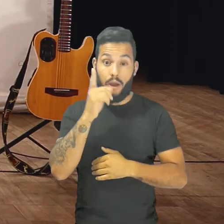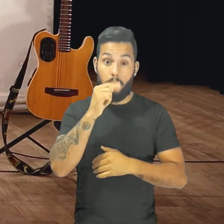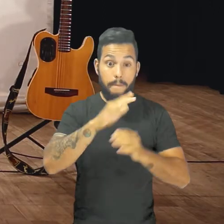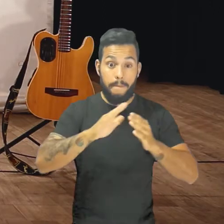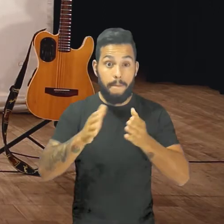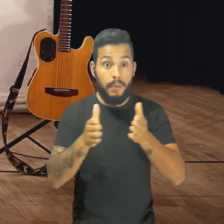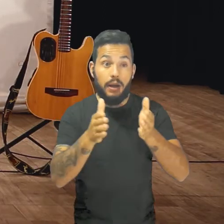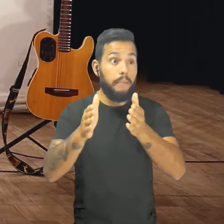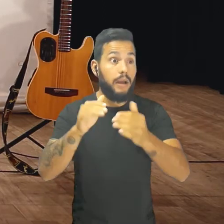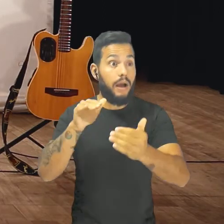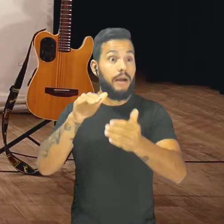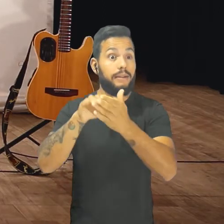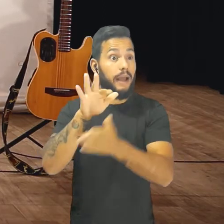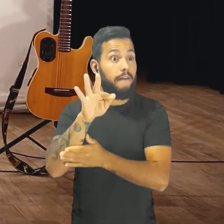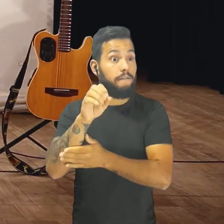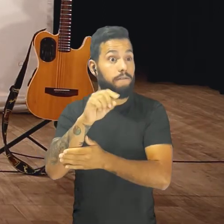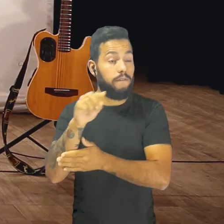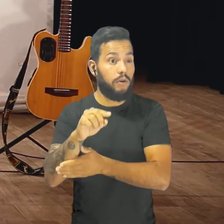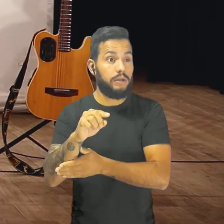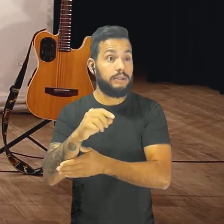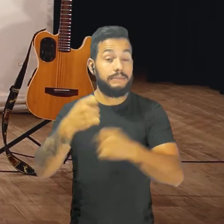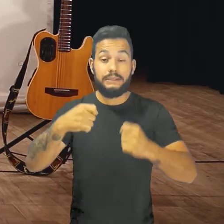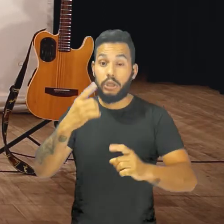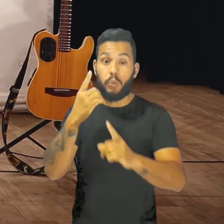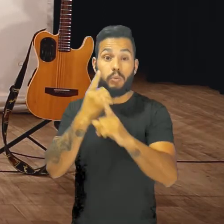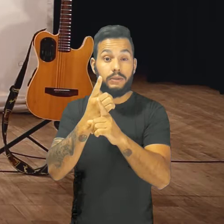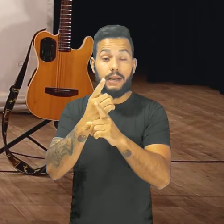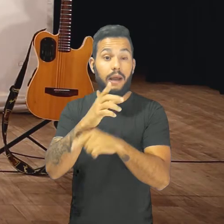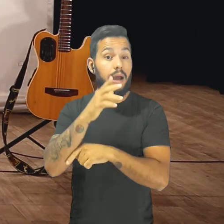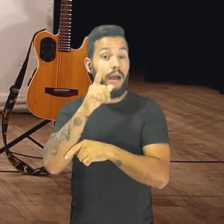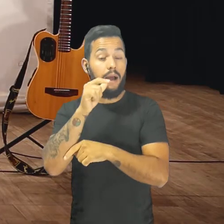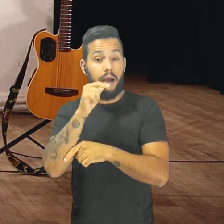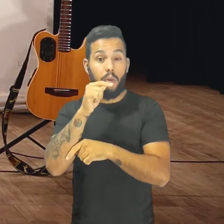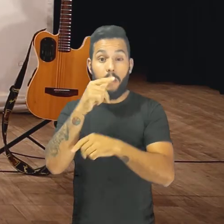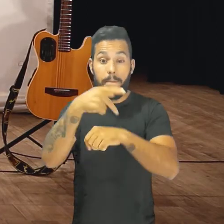do Amazonas. Precisamos achar uma fonte de água mais pura, a daqui está tão escura.